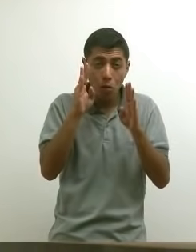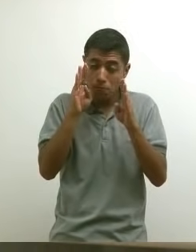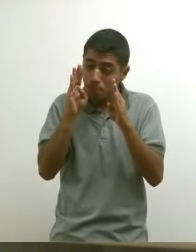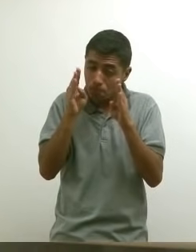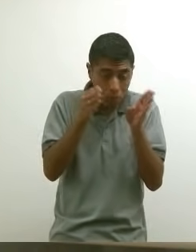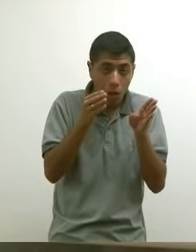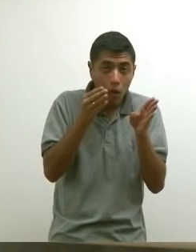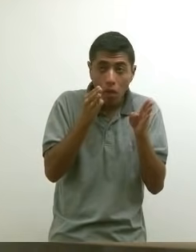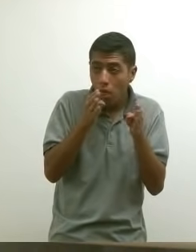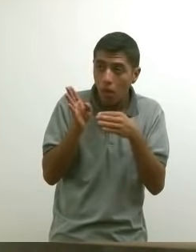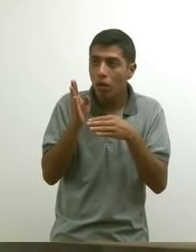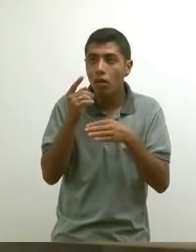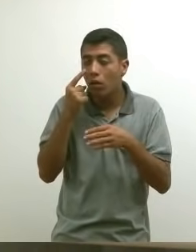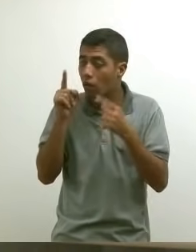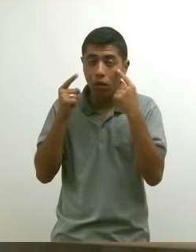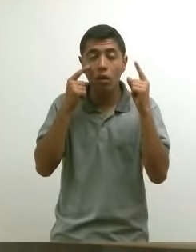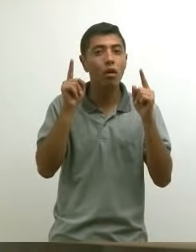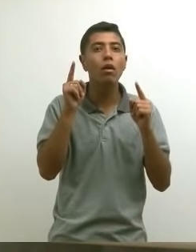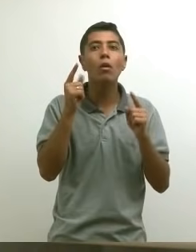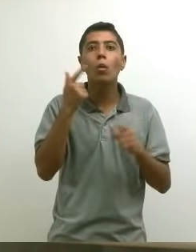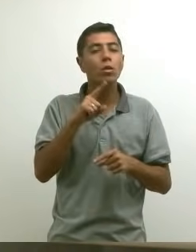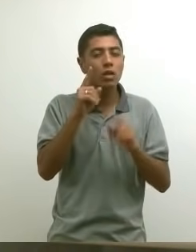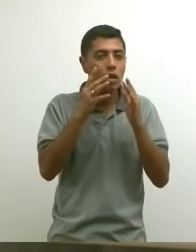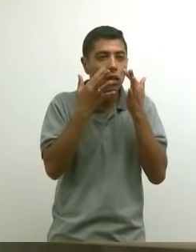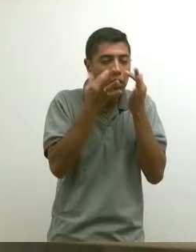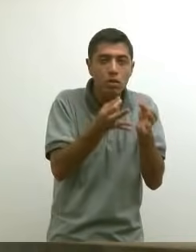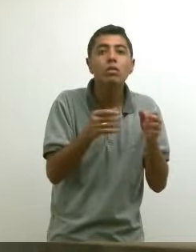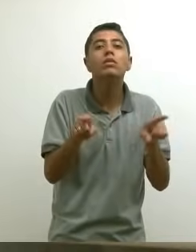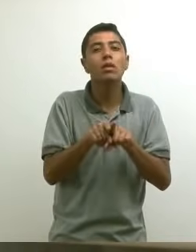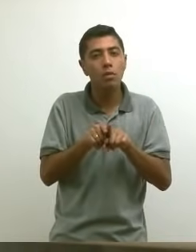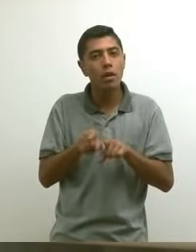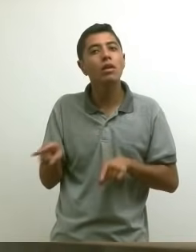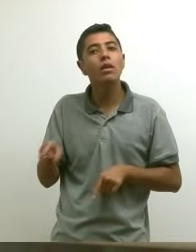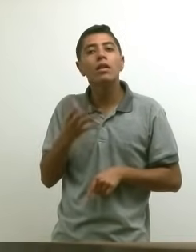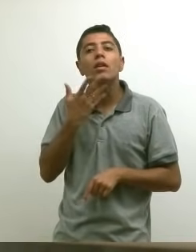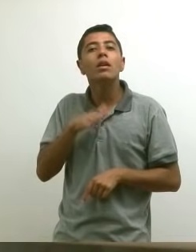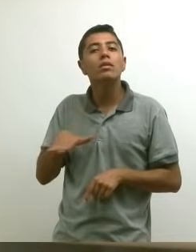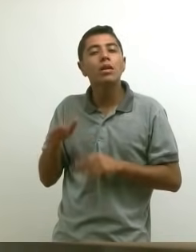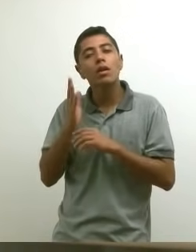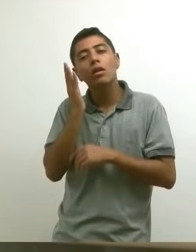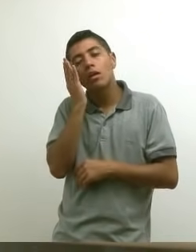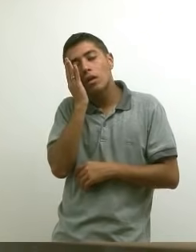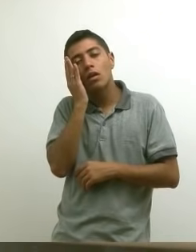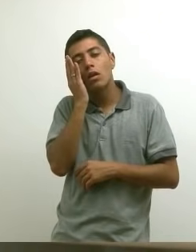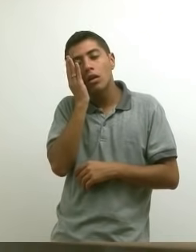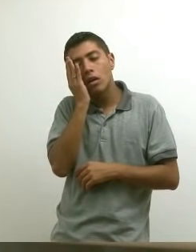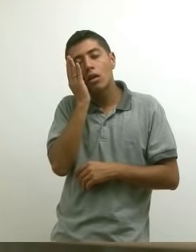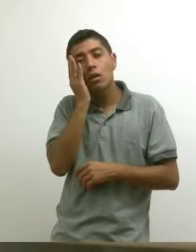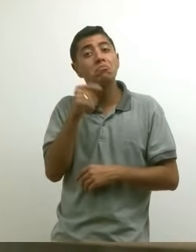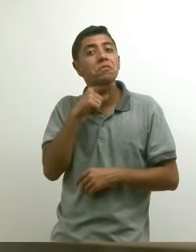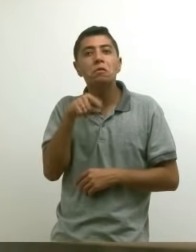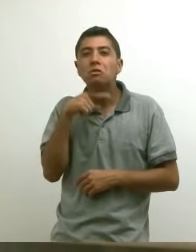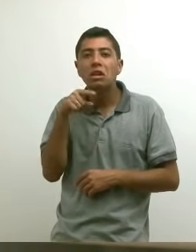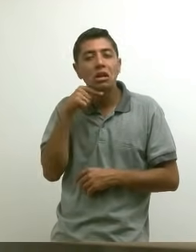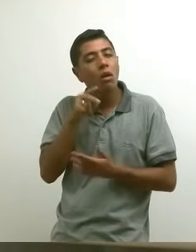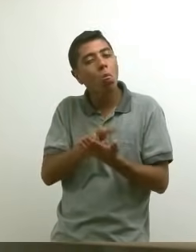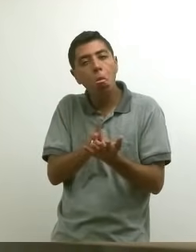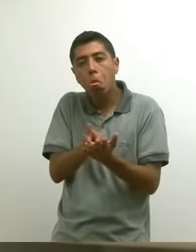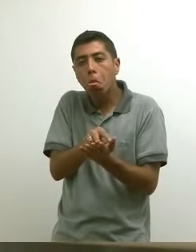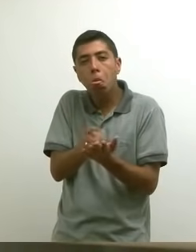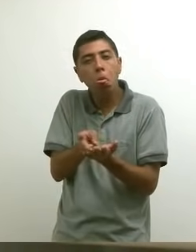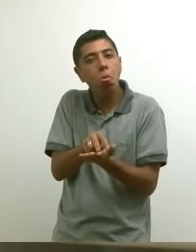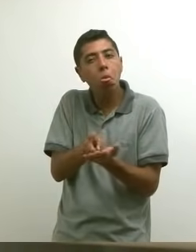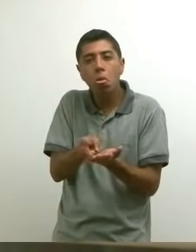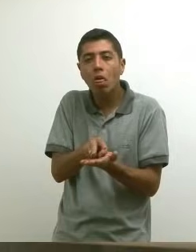que não consegue brincar porque ela é dependente é de estímulos sensoriais muito intensos